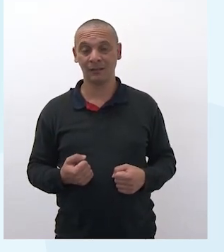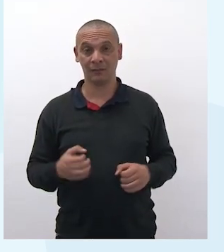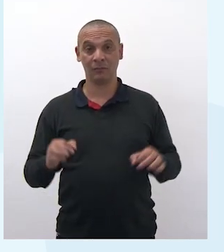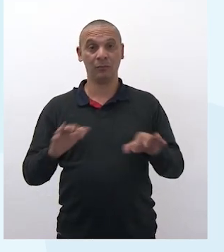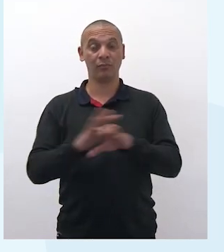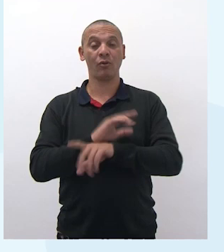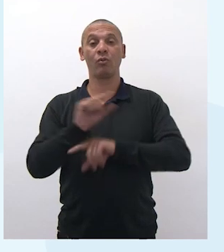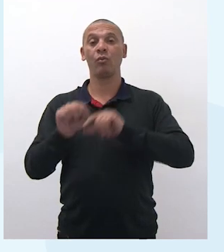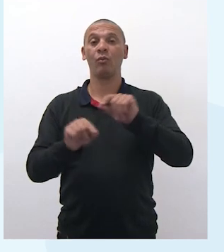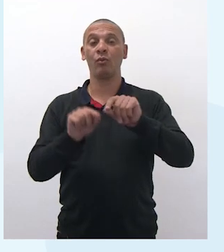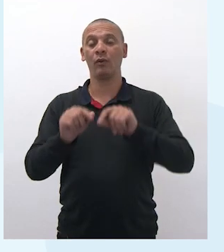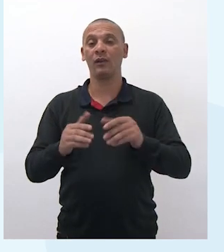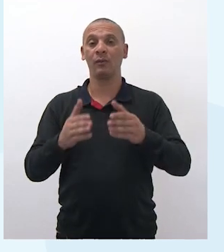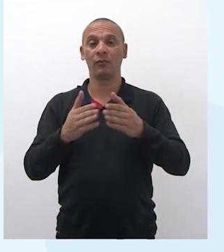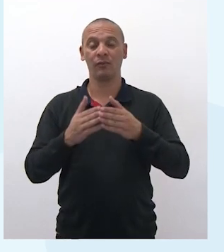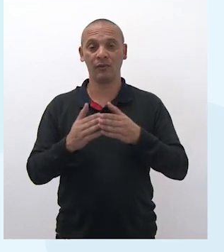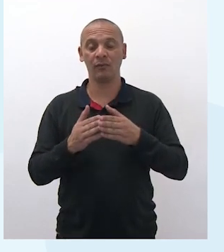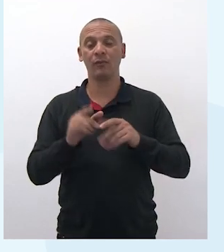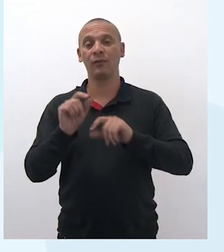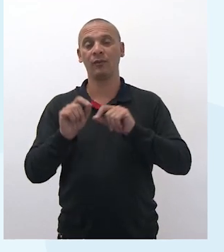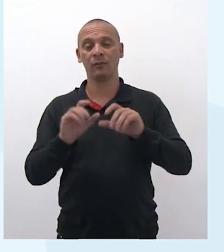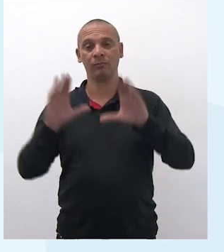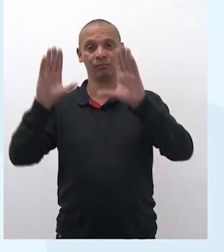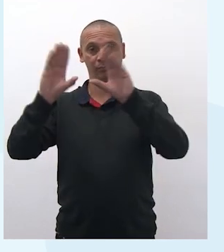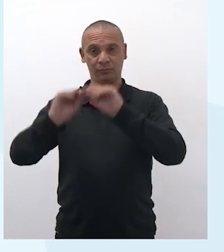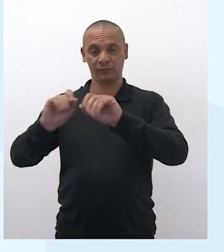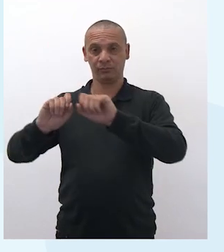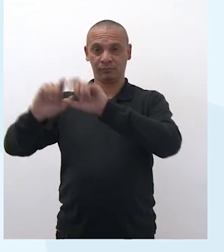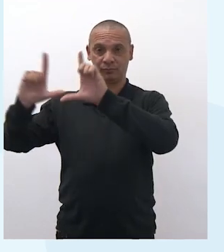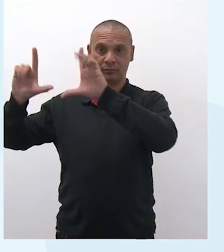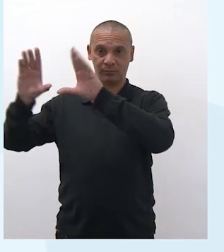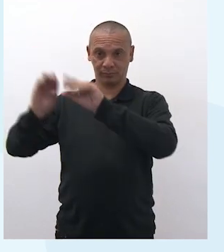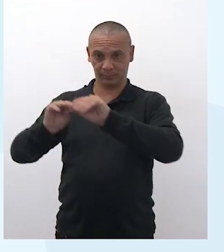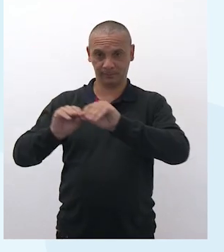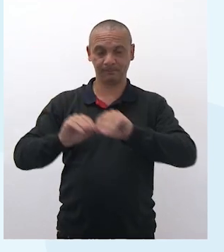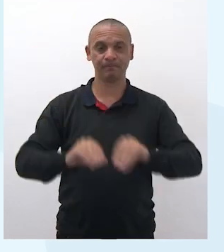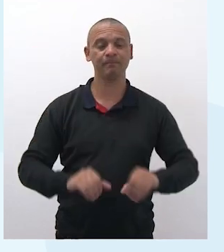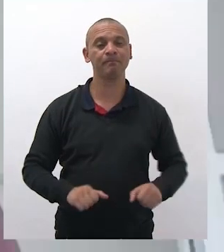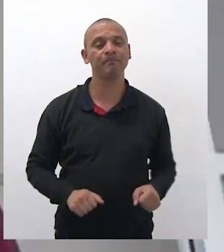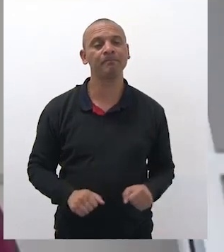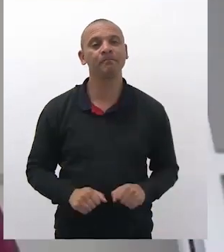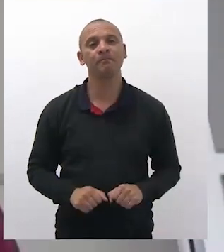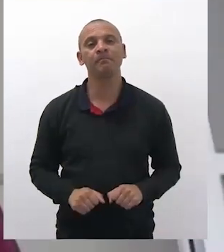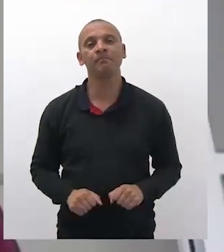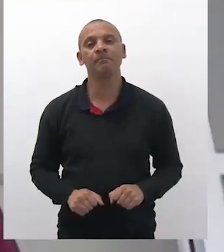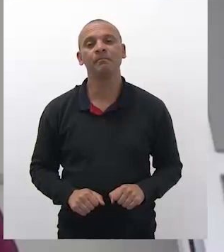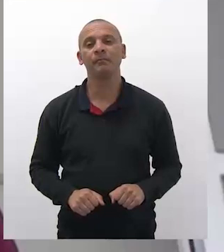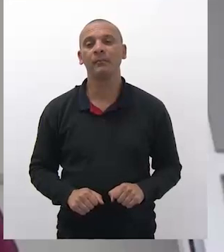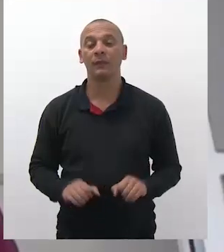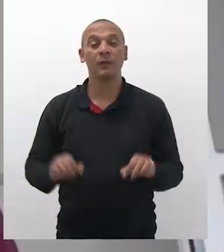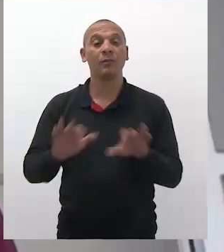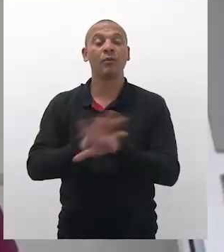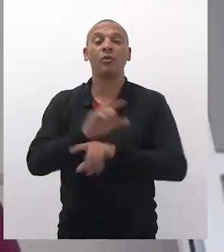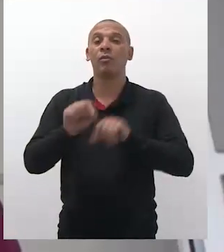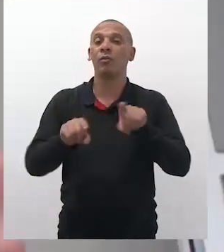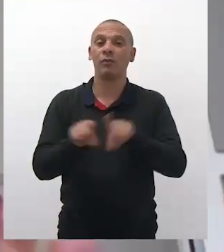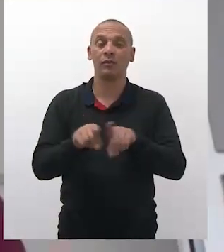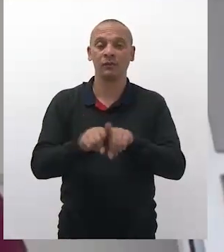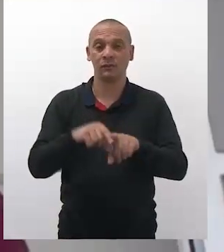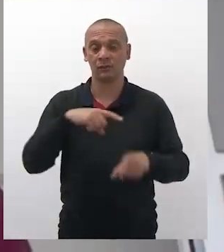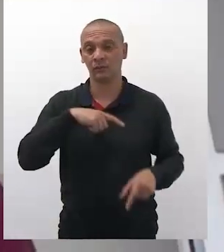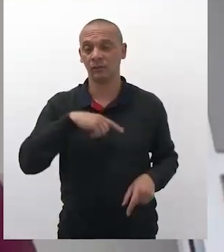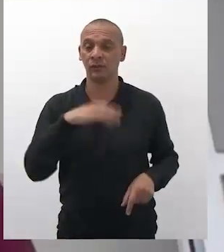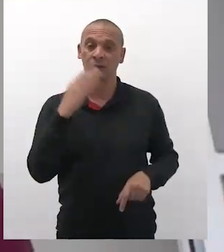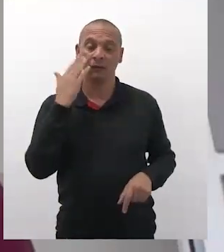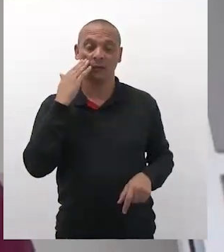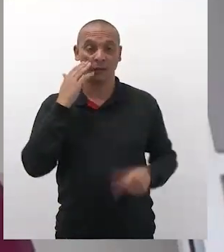finalizar, peço para o Guilherme, pode fechar os slides. Eu queria finalizar